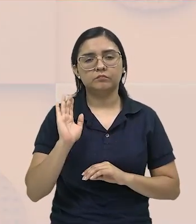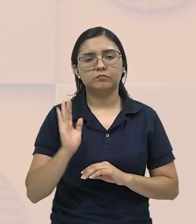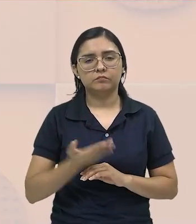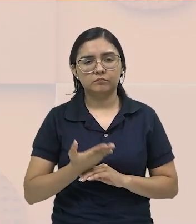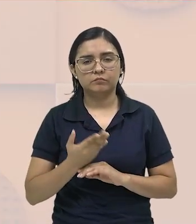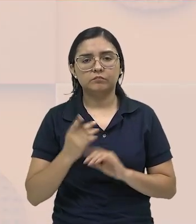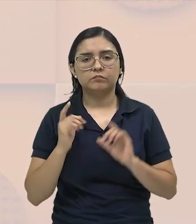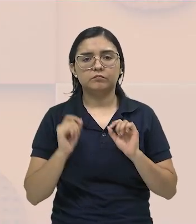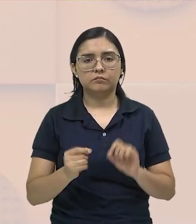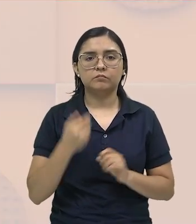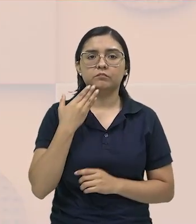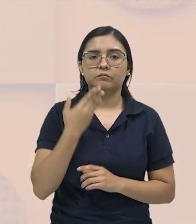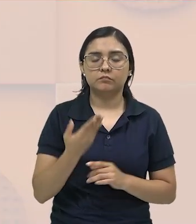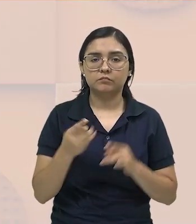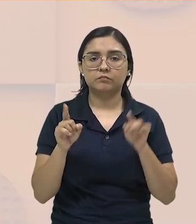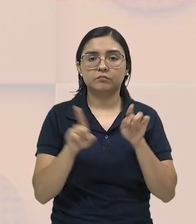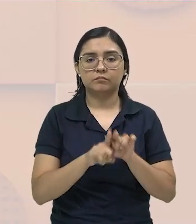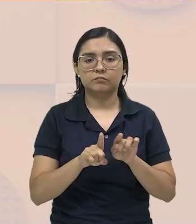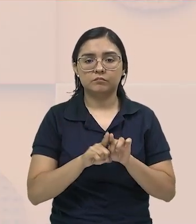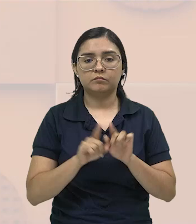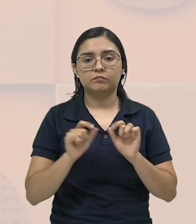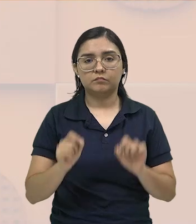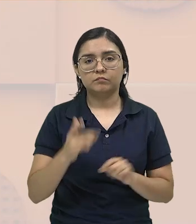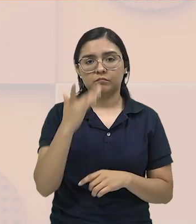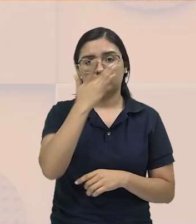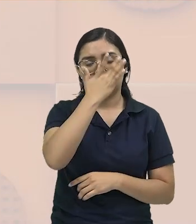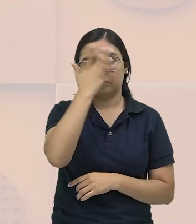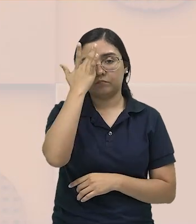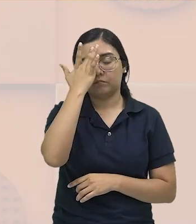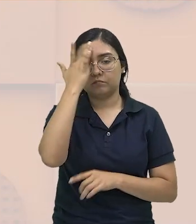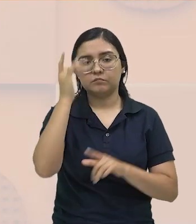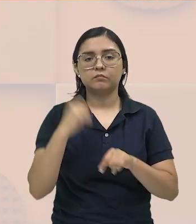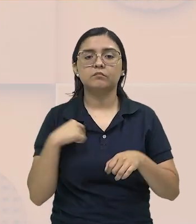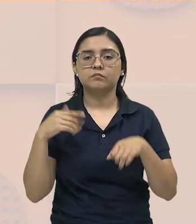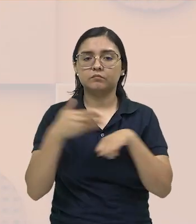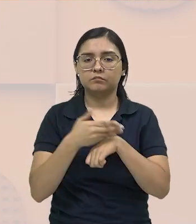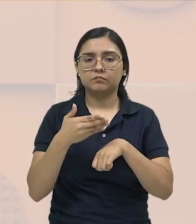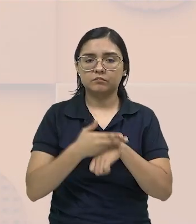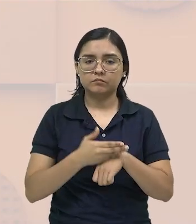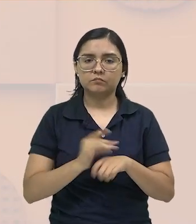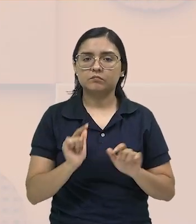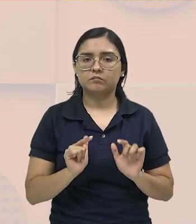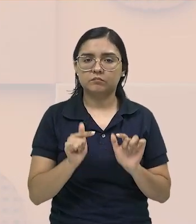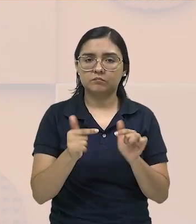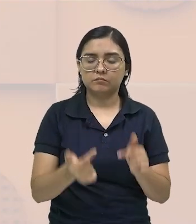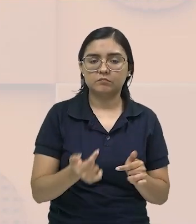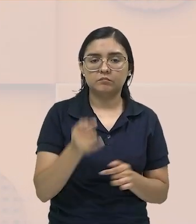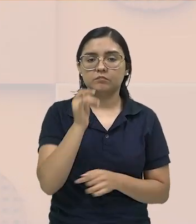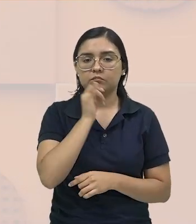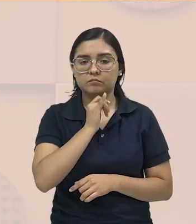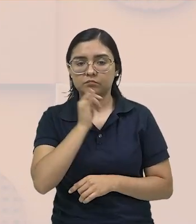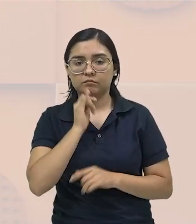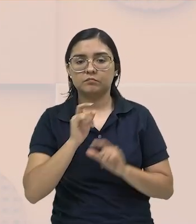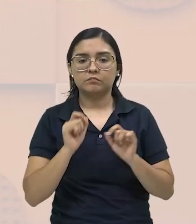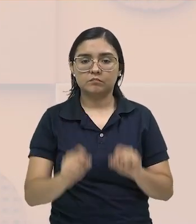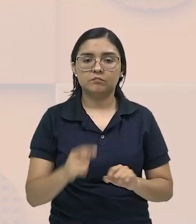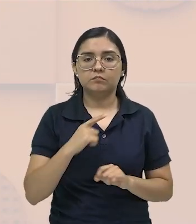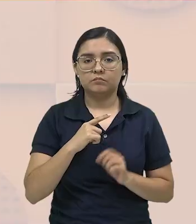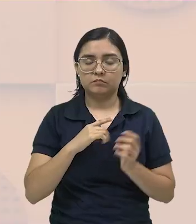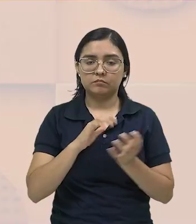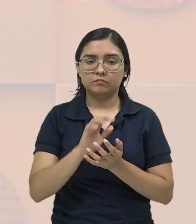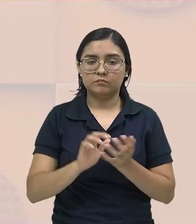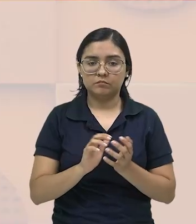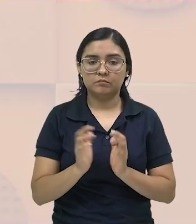aí requisitado pelas pessoas que já estavam envolvidas nesses movimentos anteriormente, como, por exemplo, na